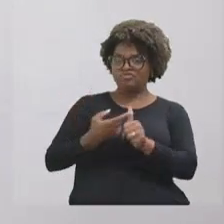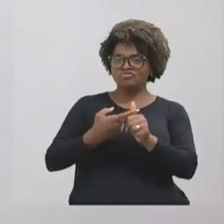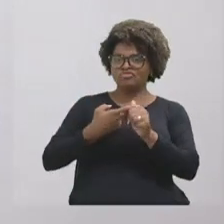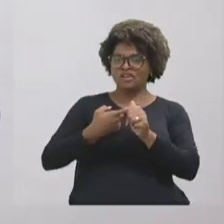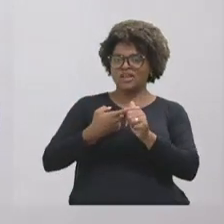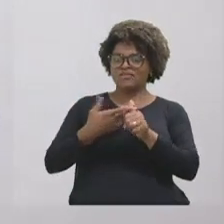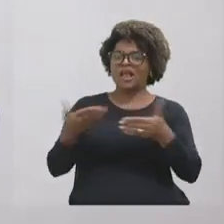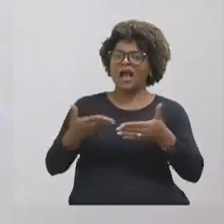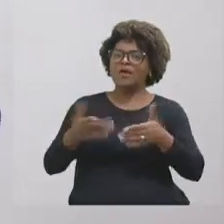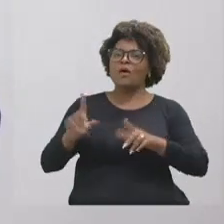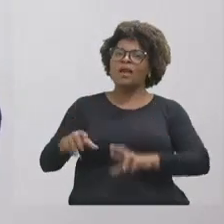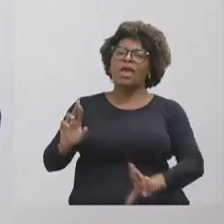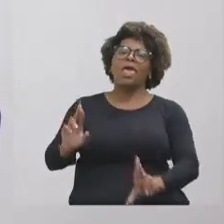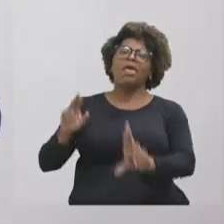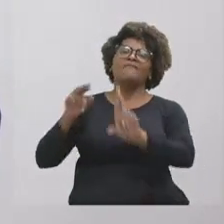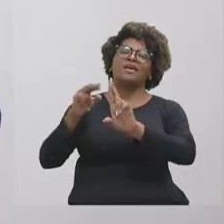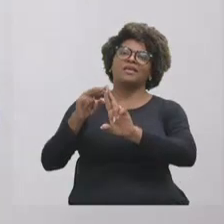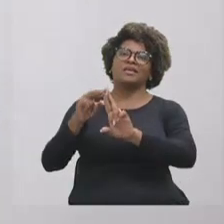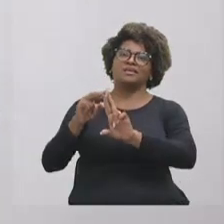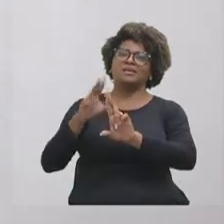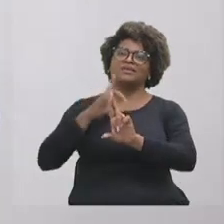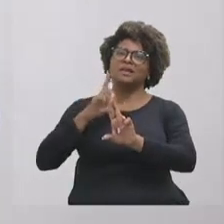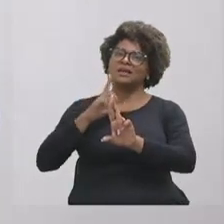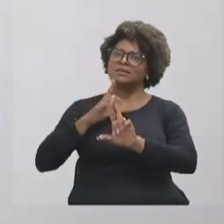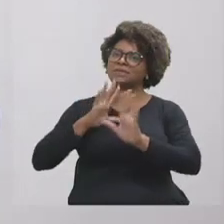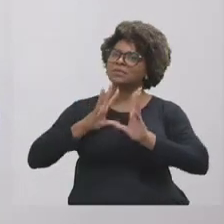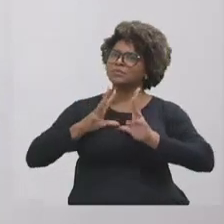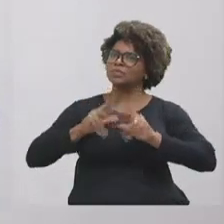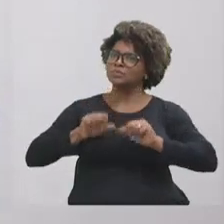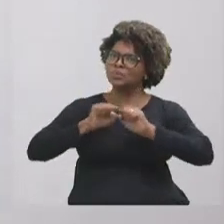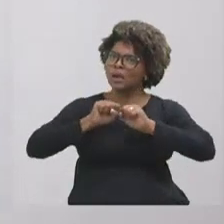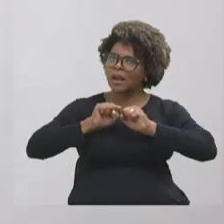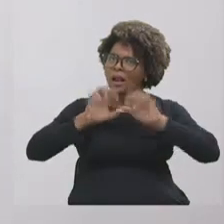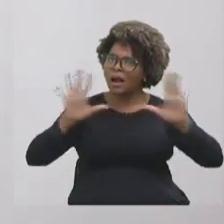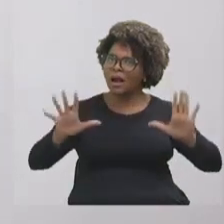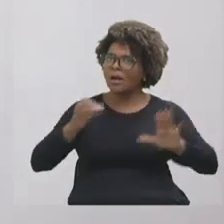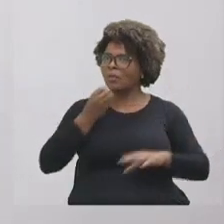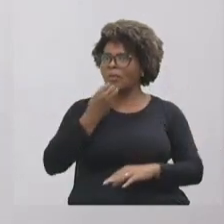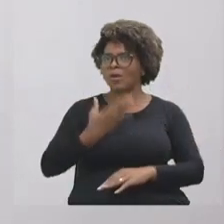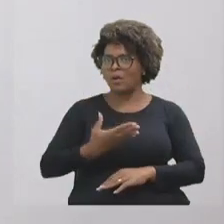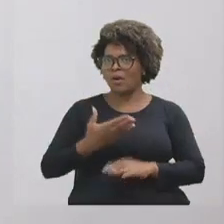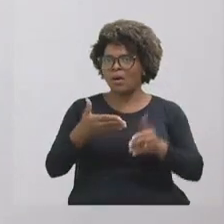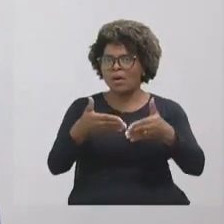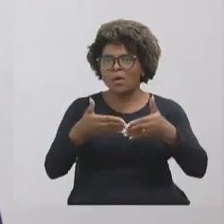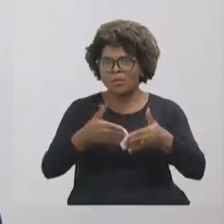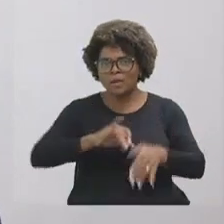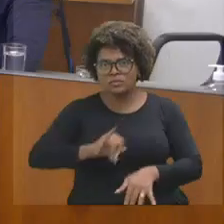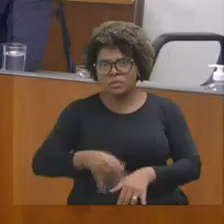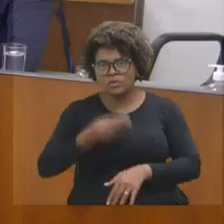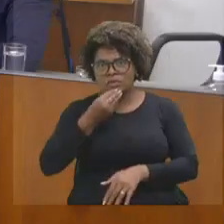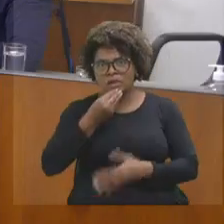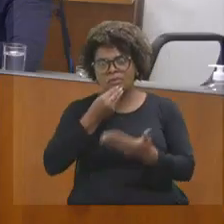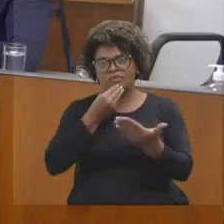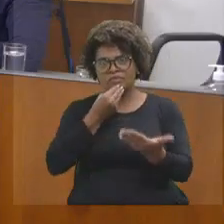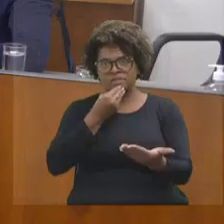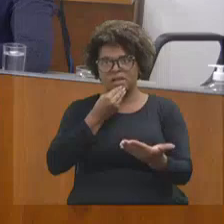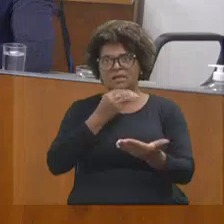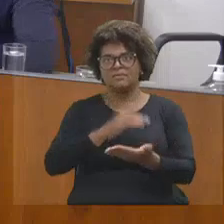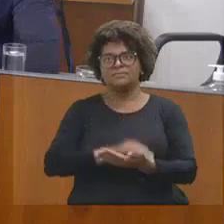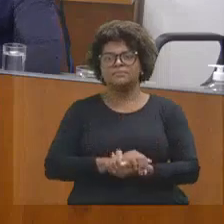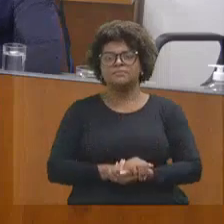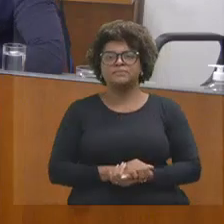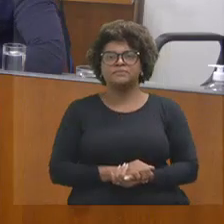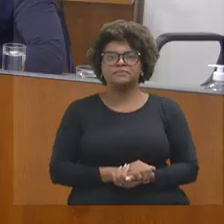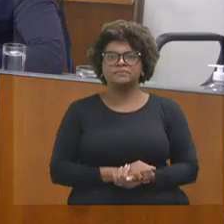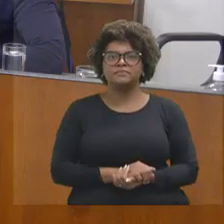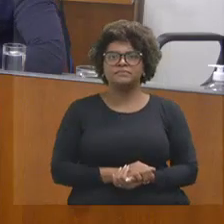resolutividade clara e boa então eu peço essa oportunidade e uma outra coisa